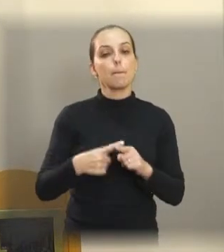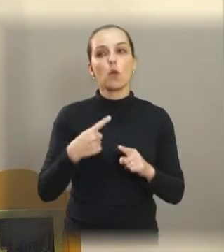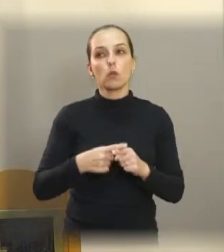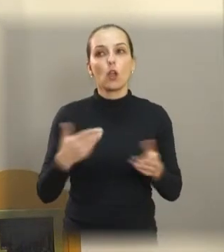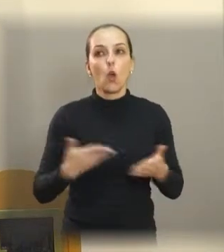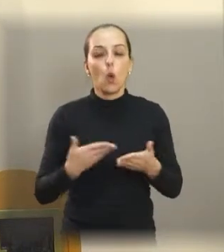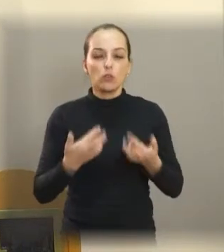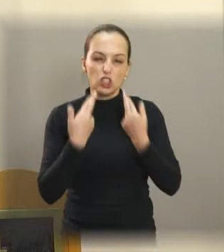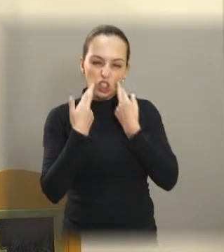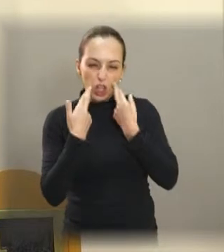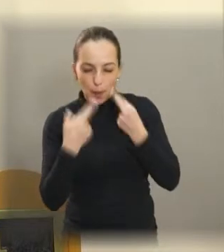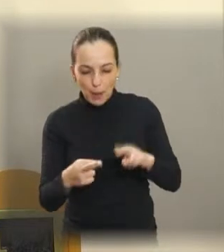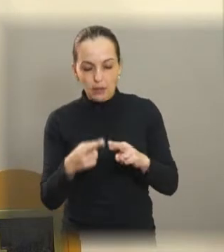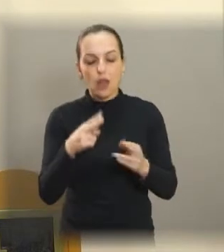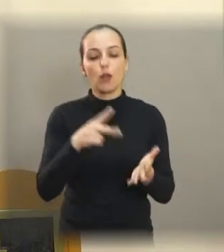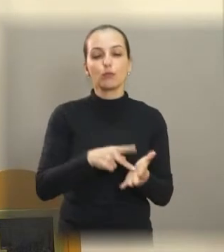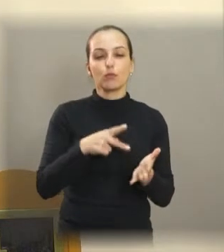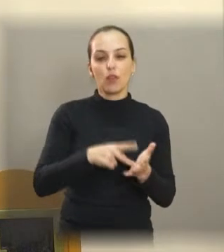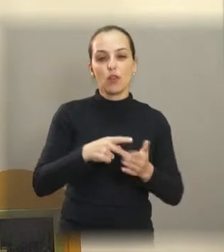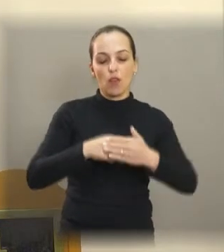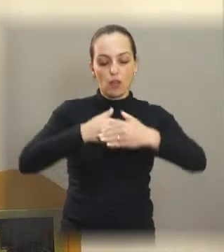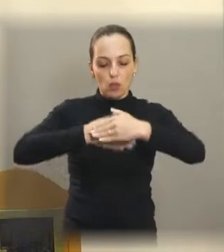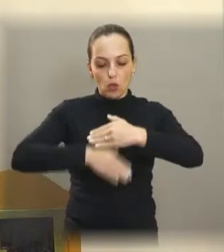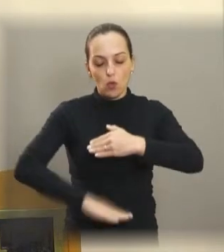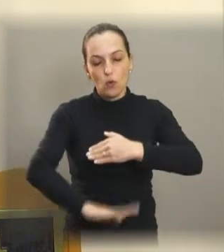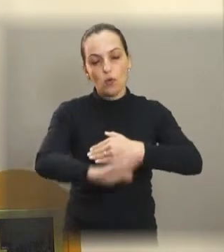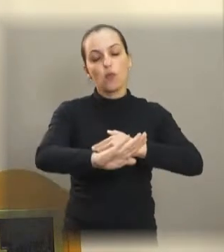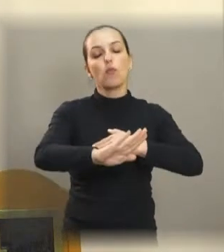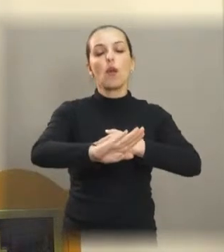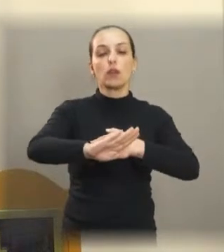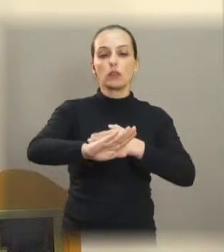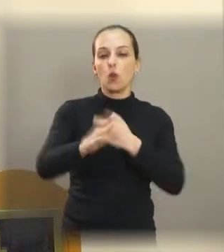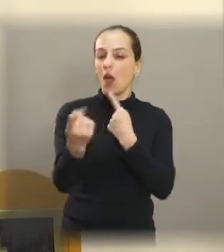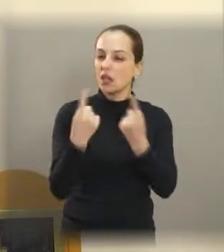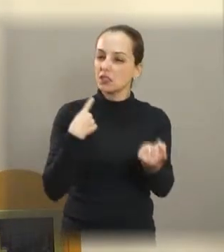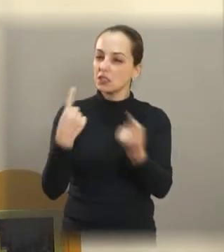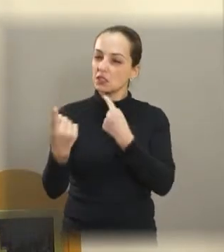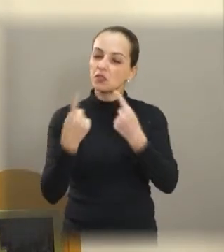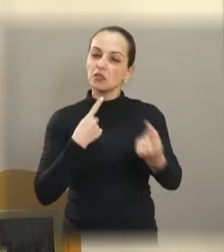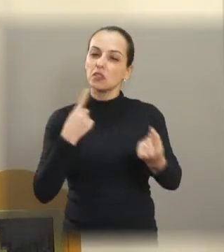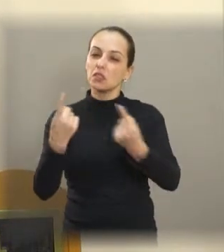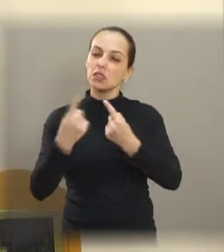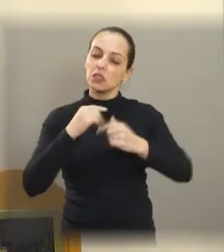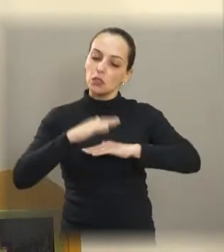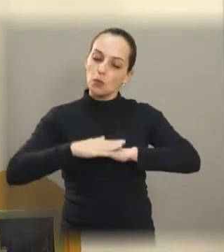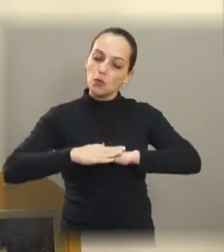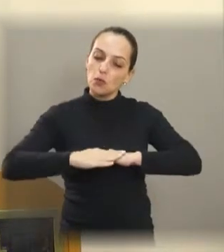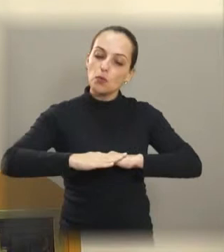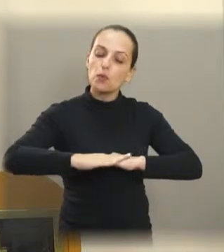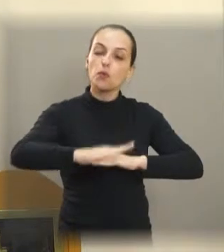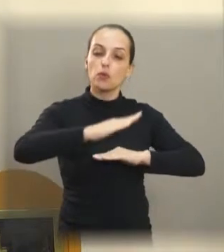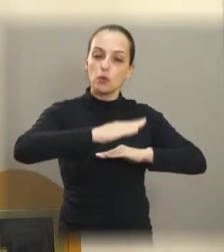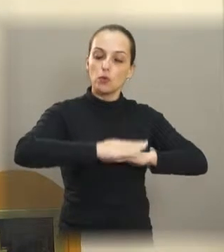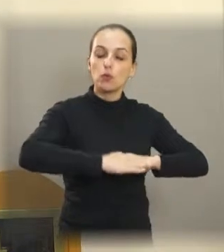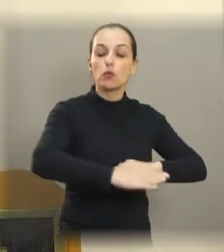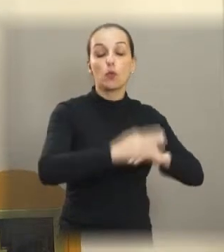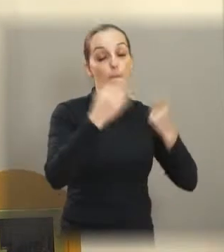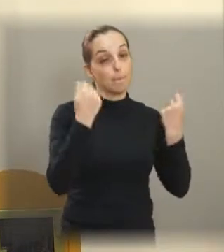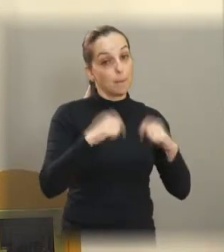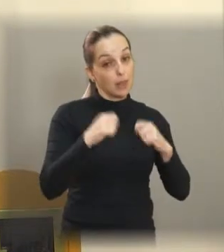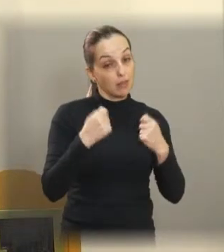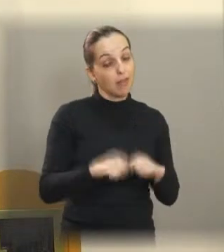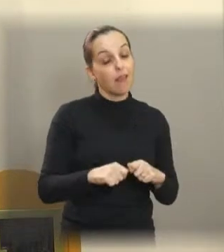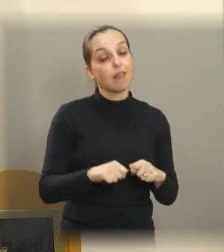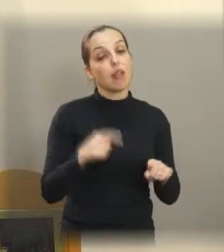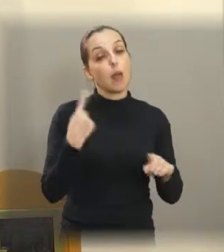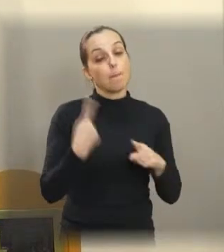em relação aos buracos, às vias que precisam de recape, que o tapa-buraco já nem